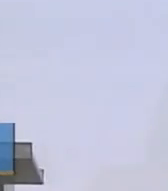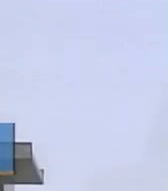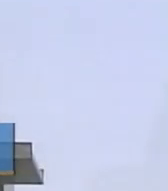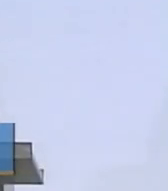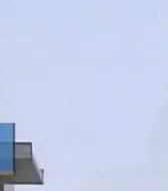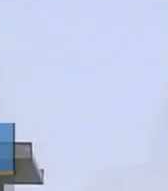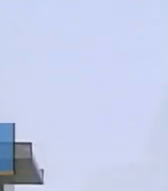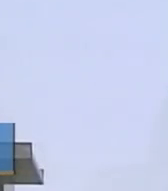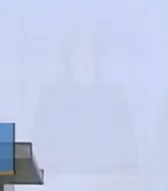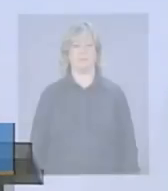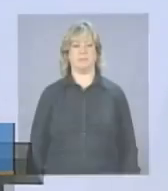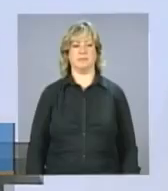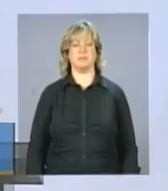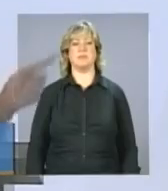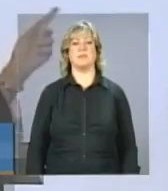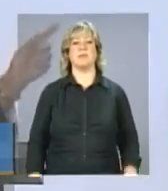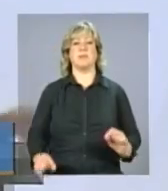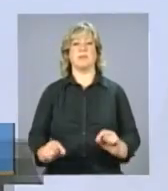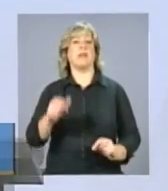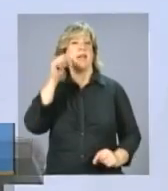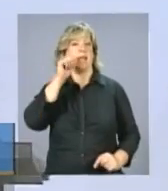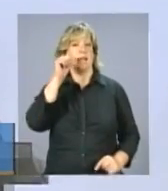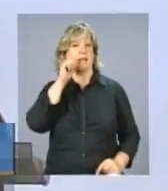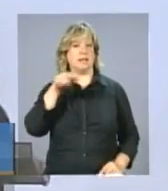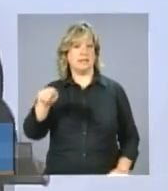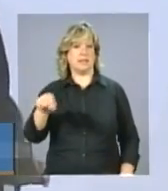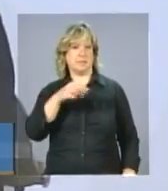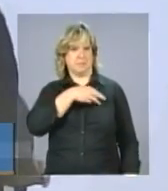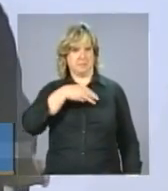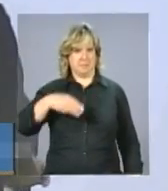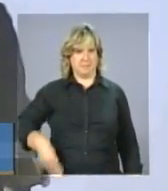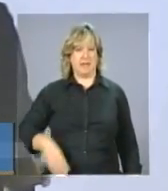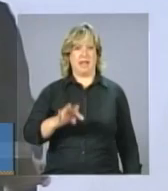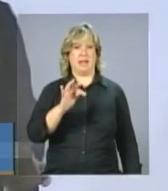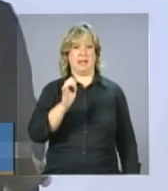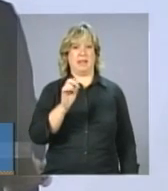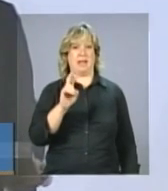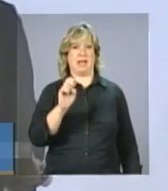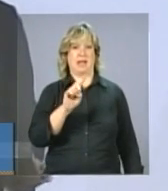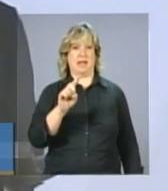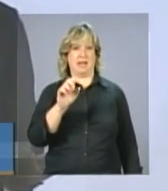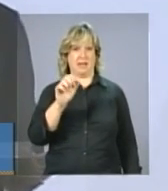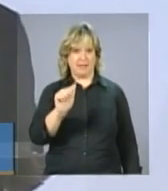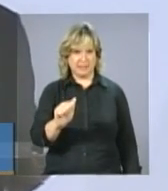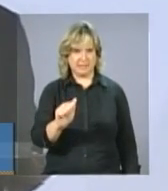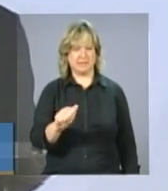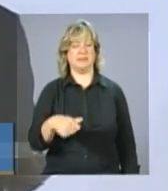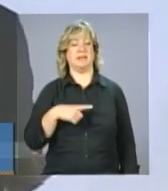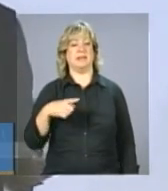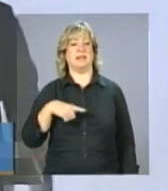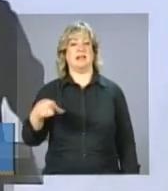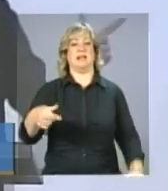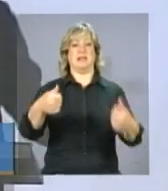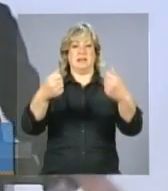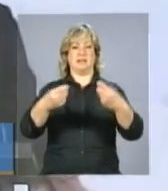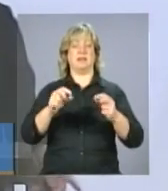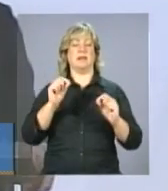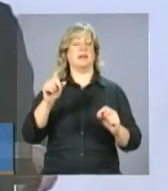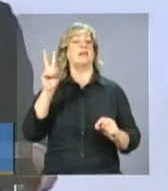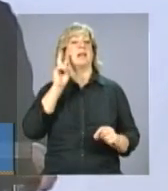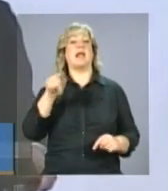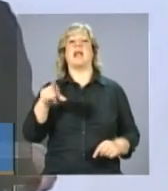Como muito bem disse a ministra Tereza Campelo, não são estatísticas, são